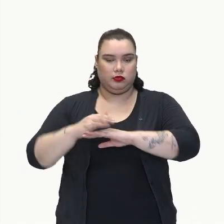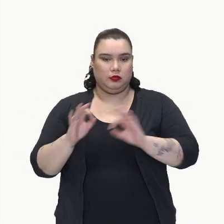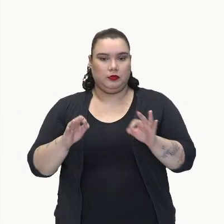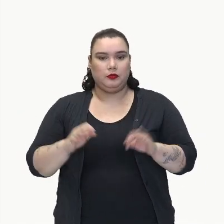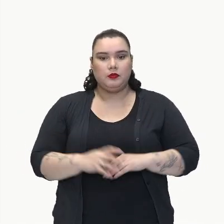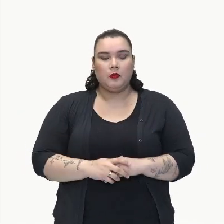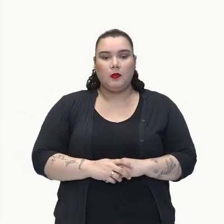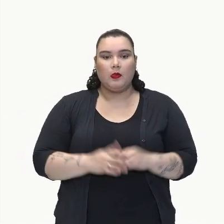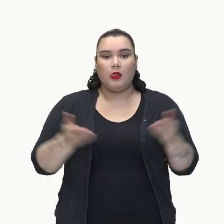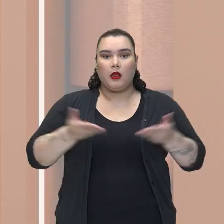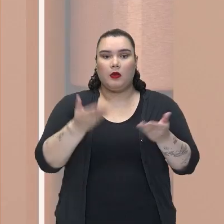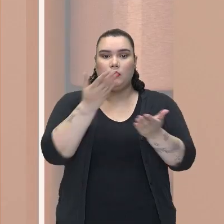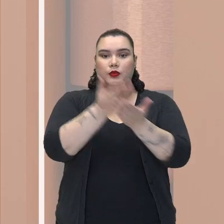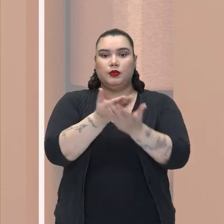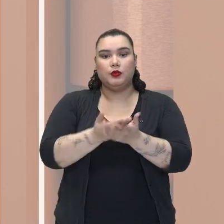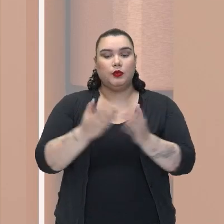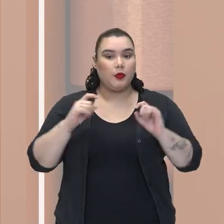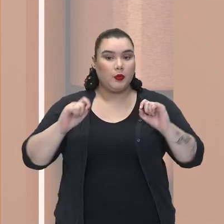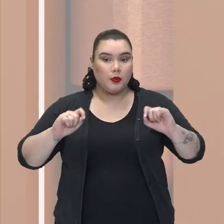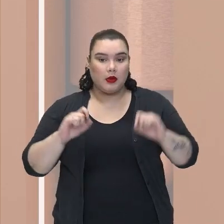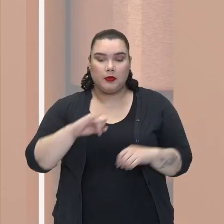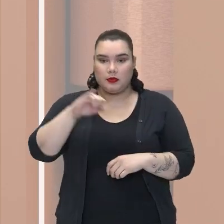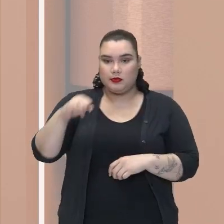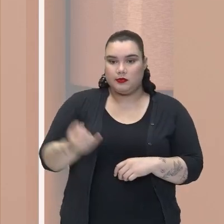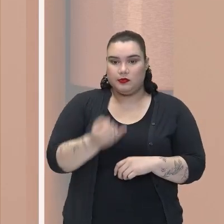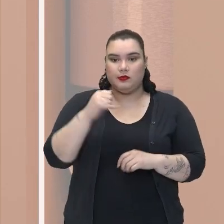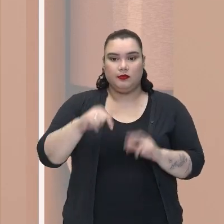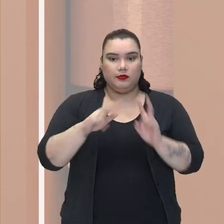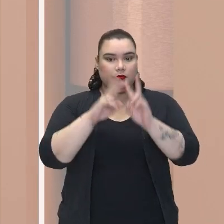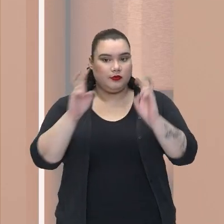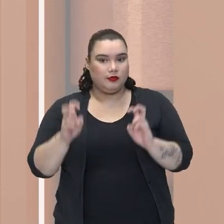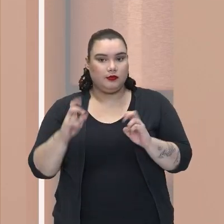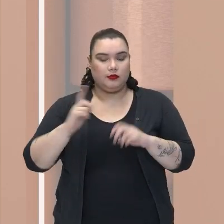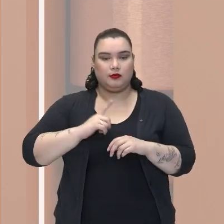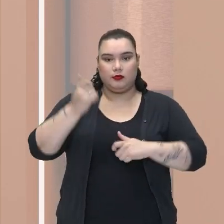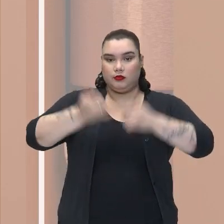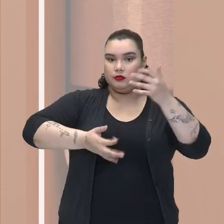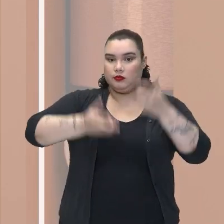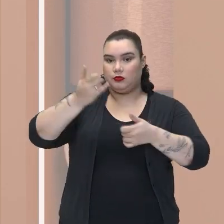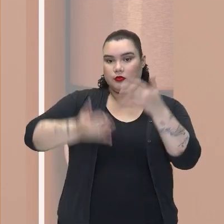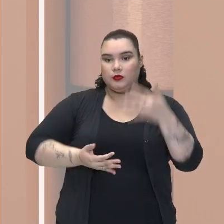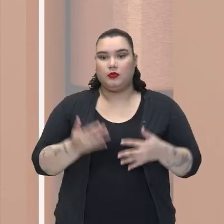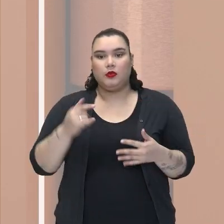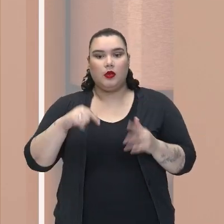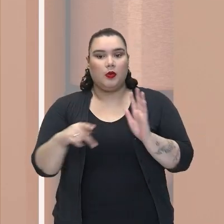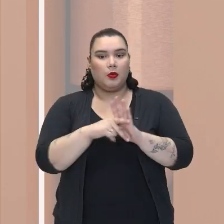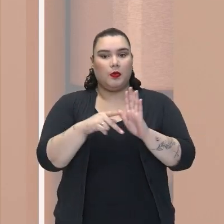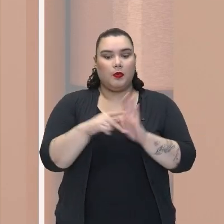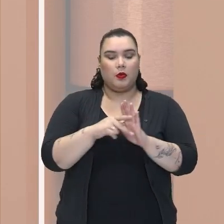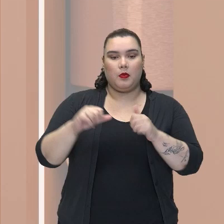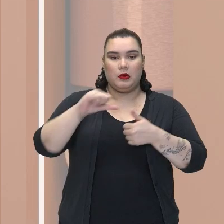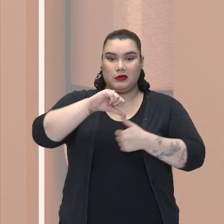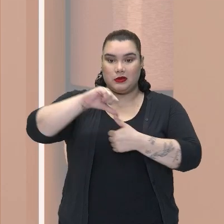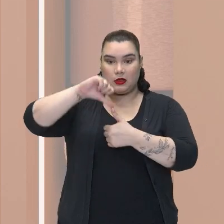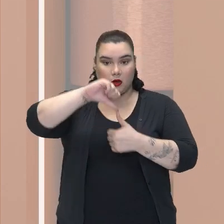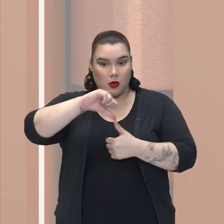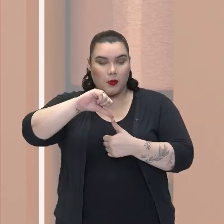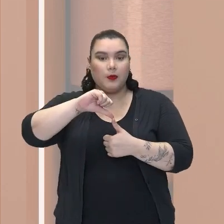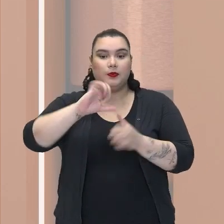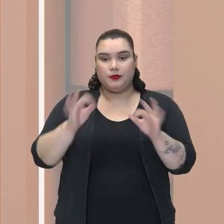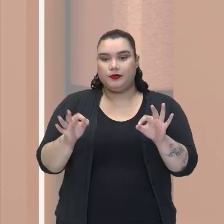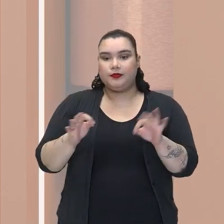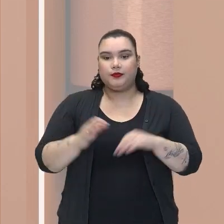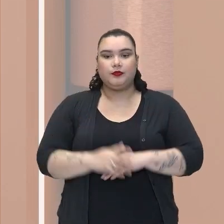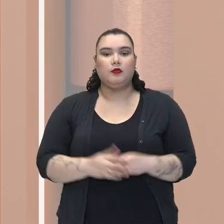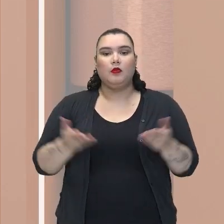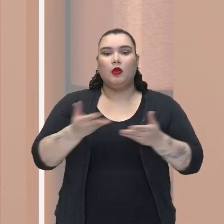Agora a gente vai dar uma olhadinha, aproveitando essa questão que nós estamos falando dessa parte central da América, nós